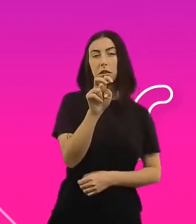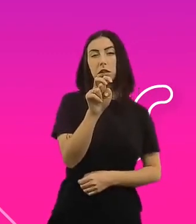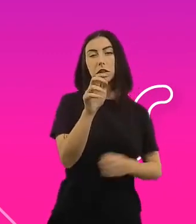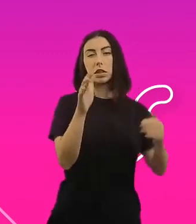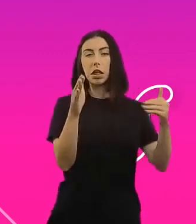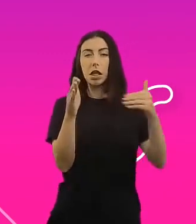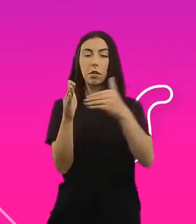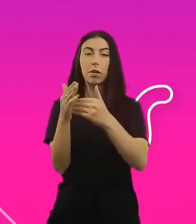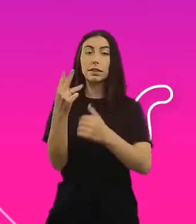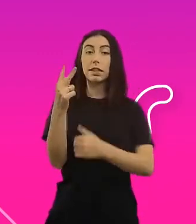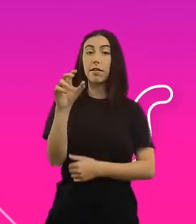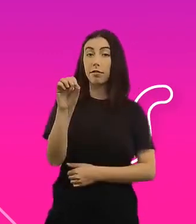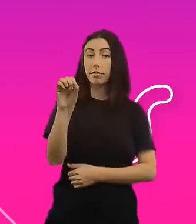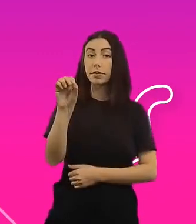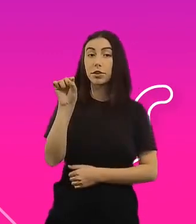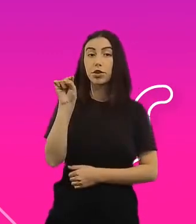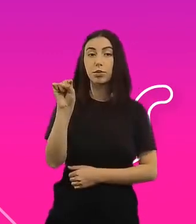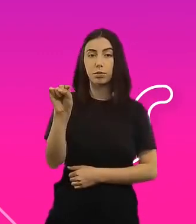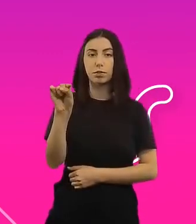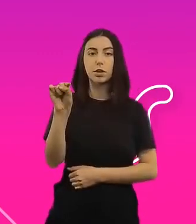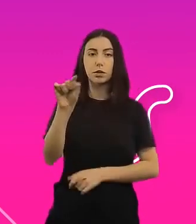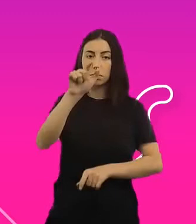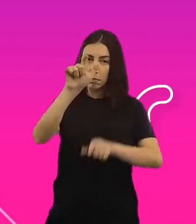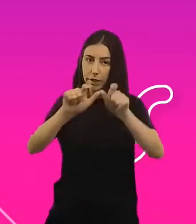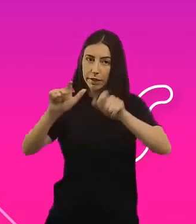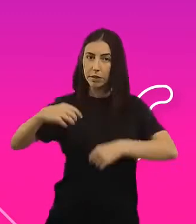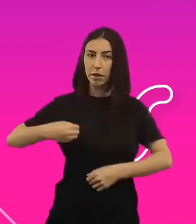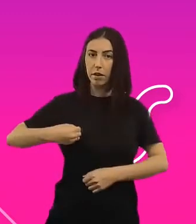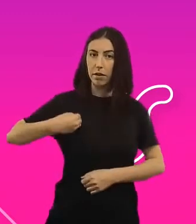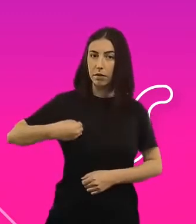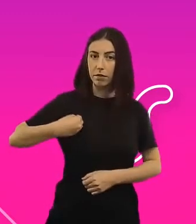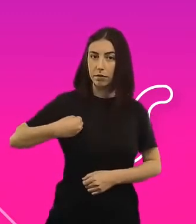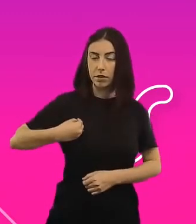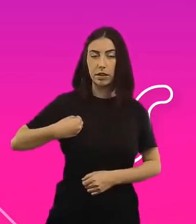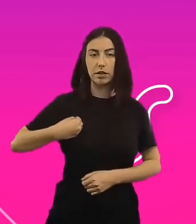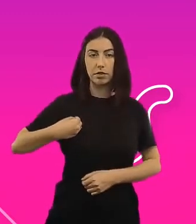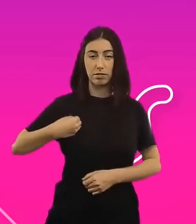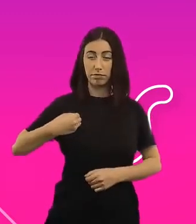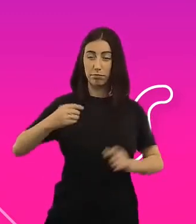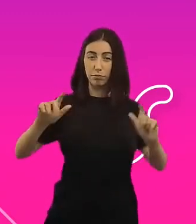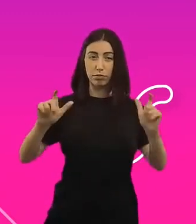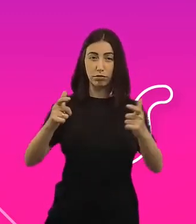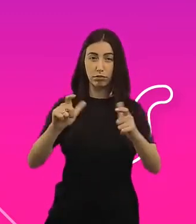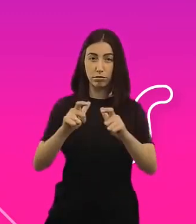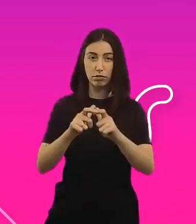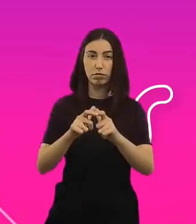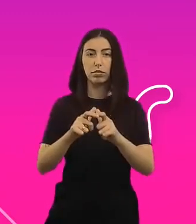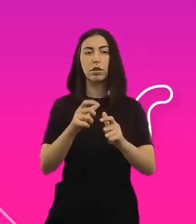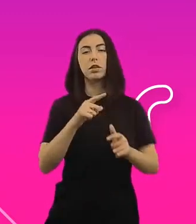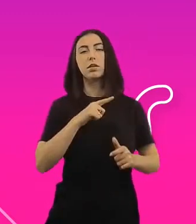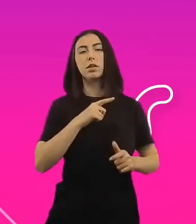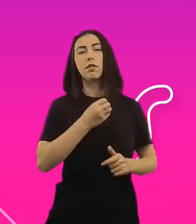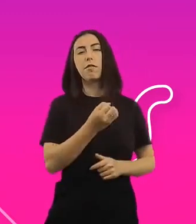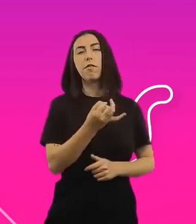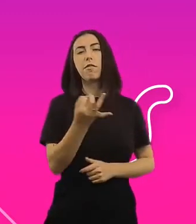são municípios com os menores IDHs do Brasil, né? Muito município no Nordeste, por exemplo. Então, aqui